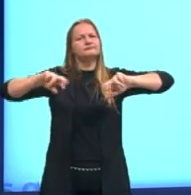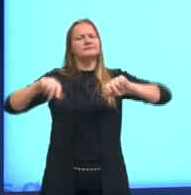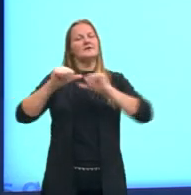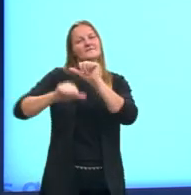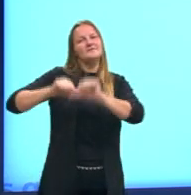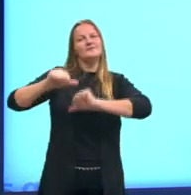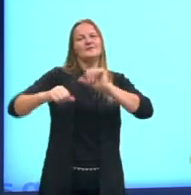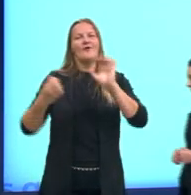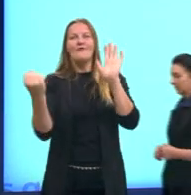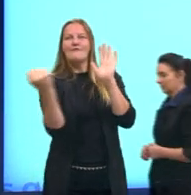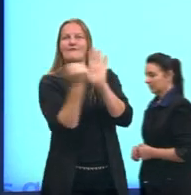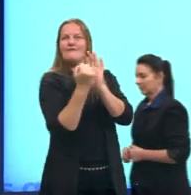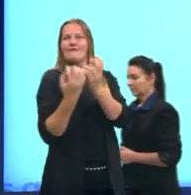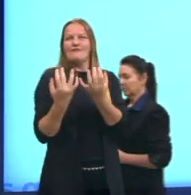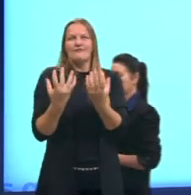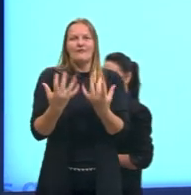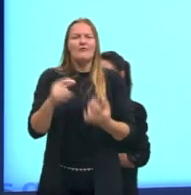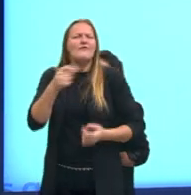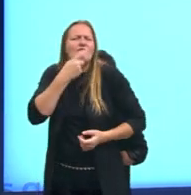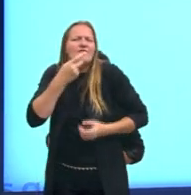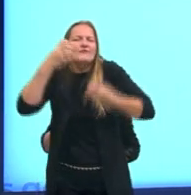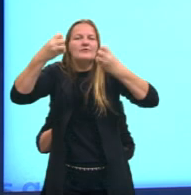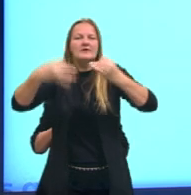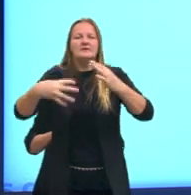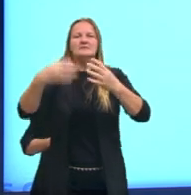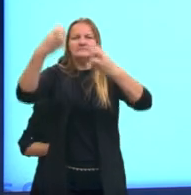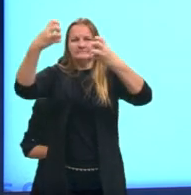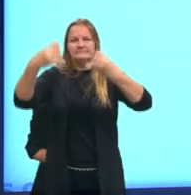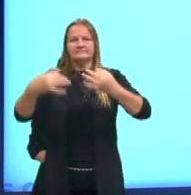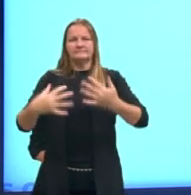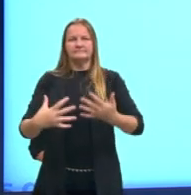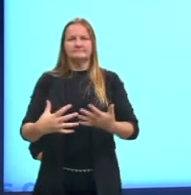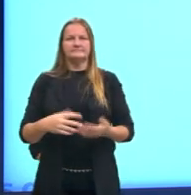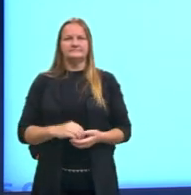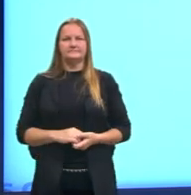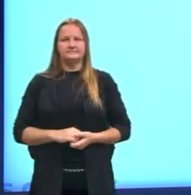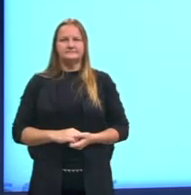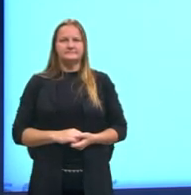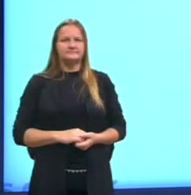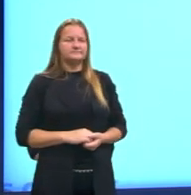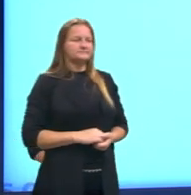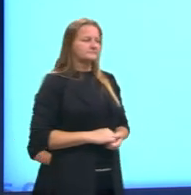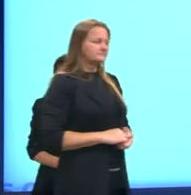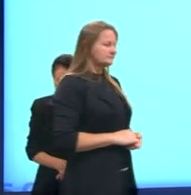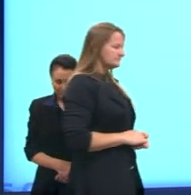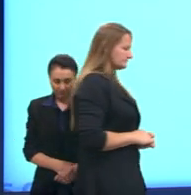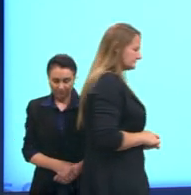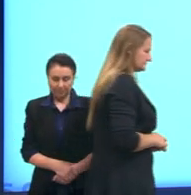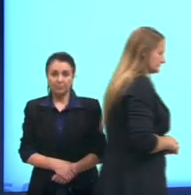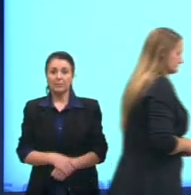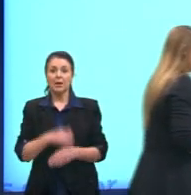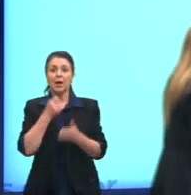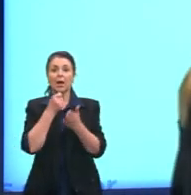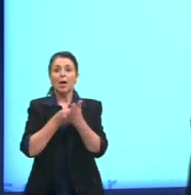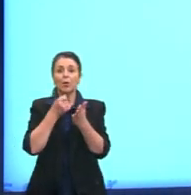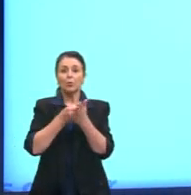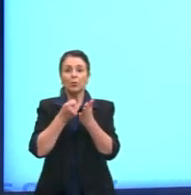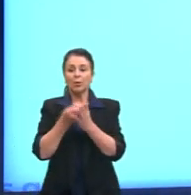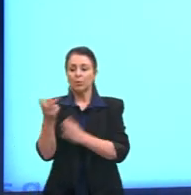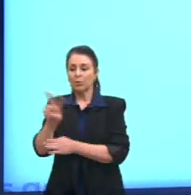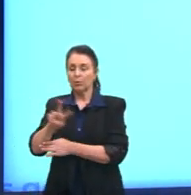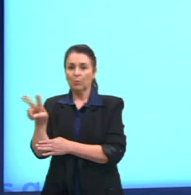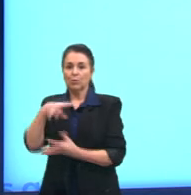e o que que ele vai dizer ele vai dizer o seguinte aqui ó que é a luta é pela luta das forças Opostas